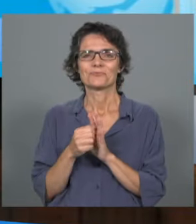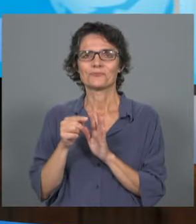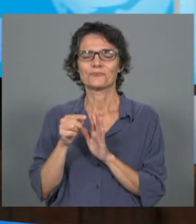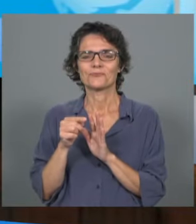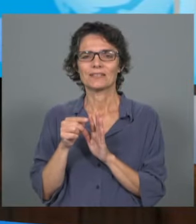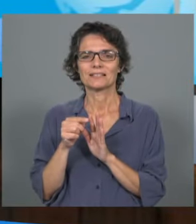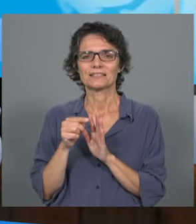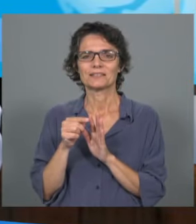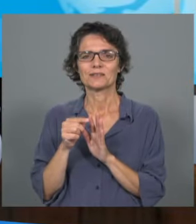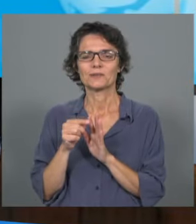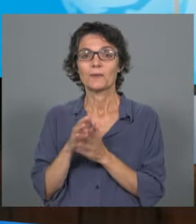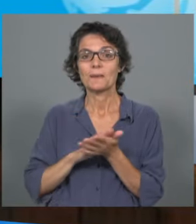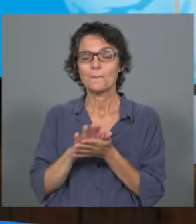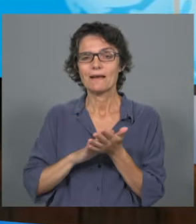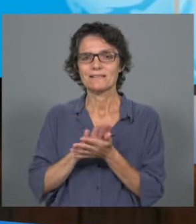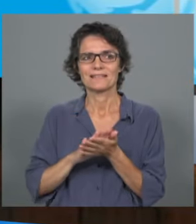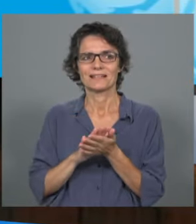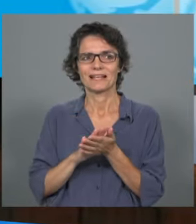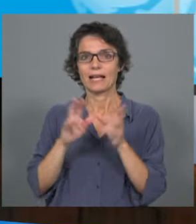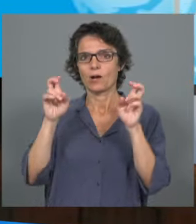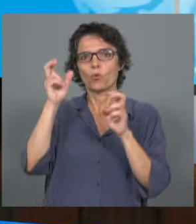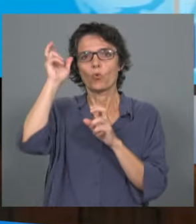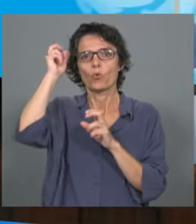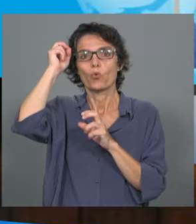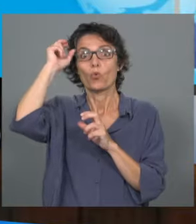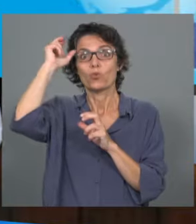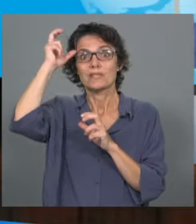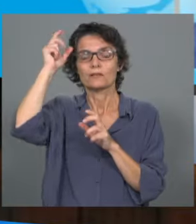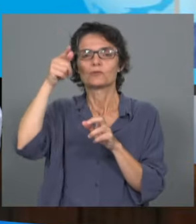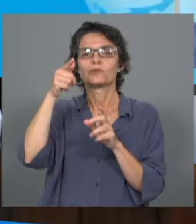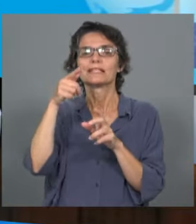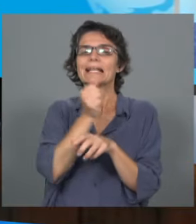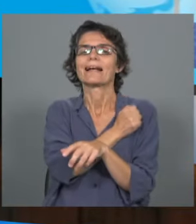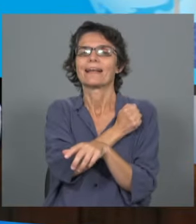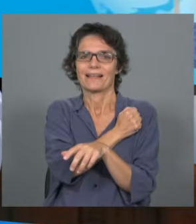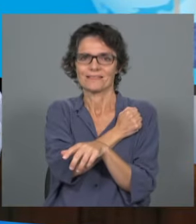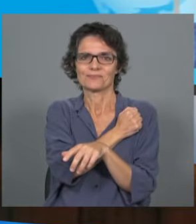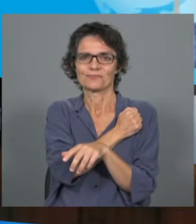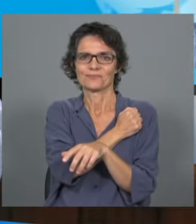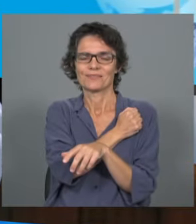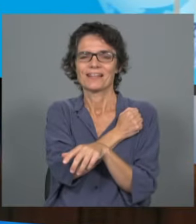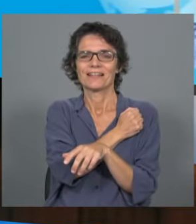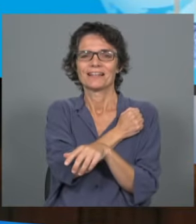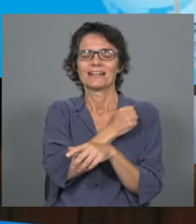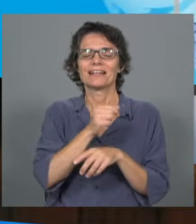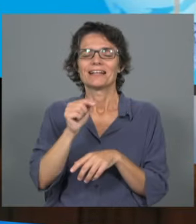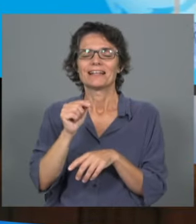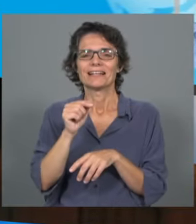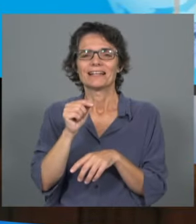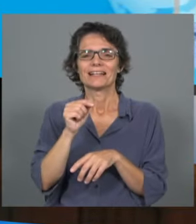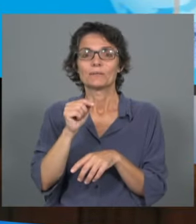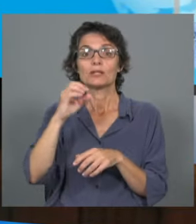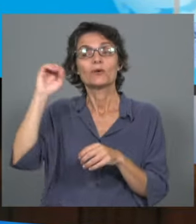da criação como uma casa e da ideia que o próprio Gênesis dá na cosmogonia das civilizações antigas,